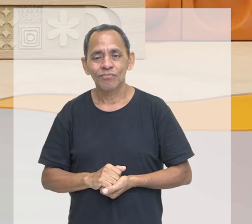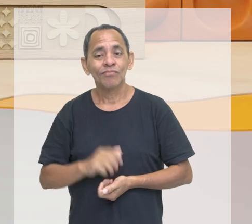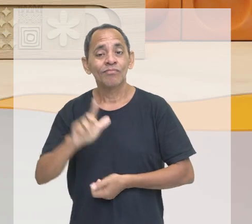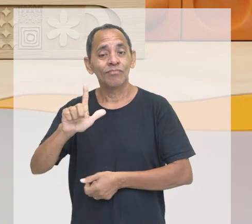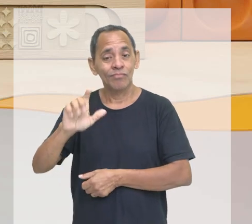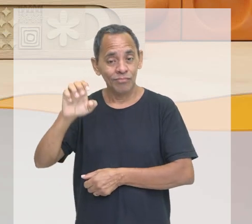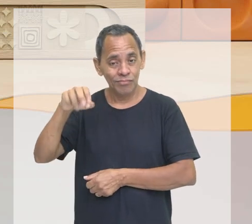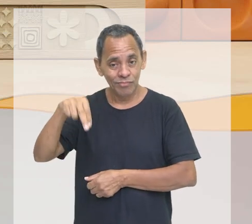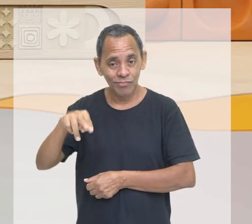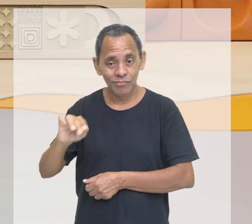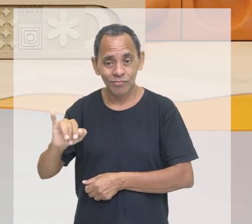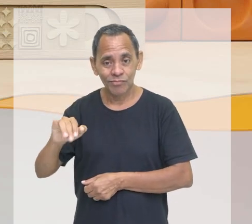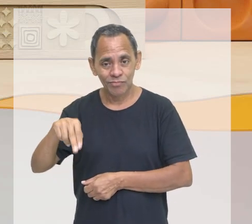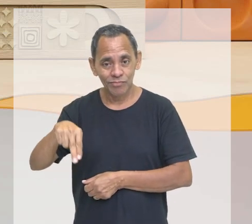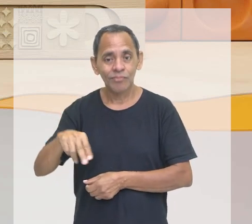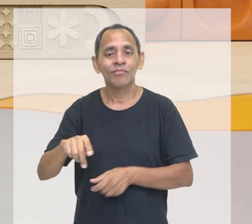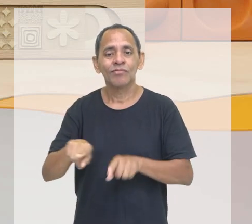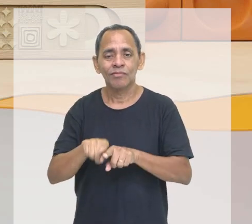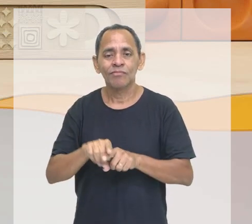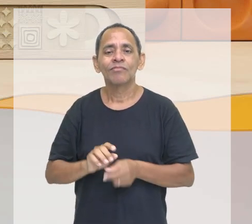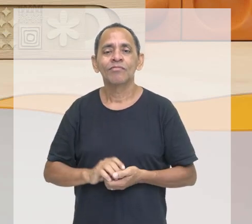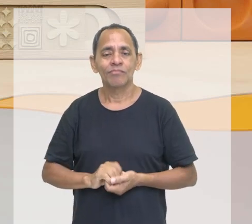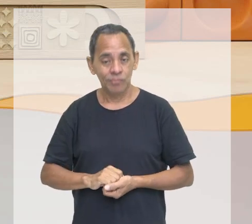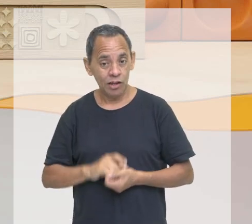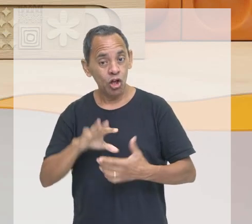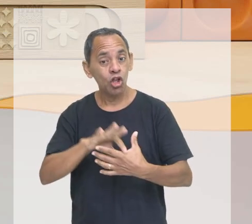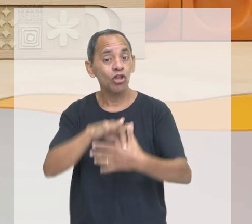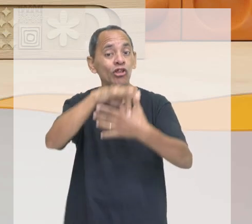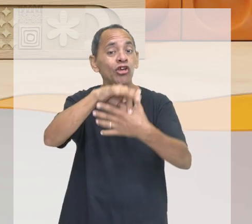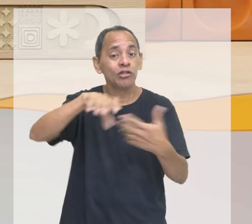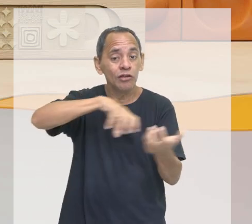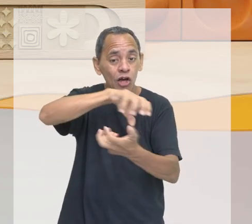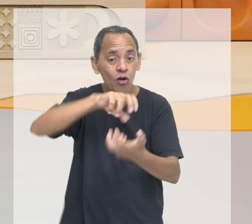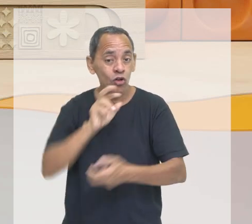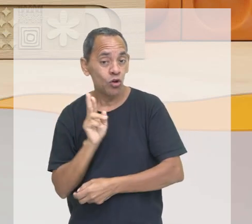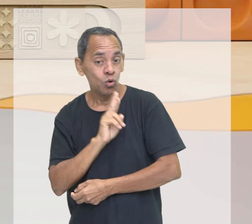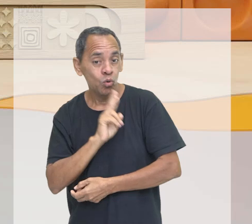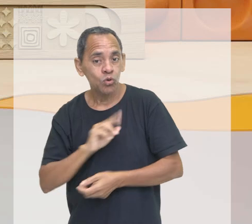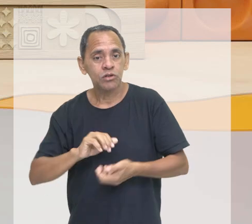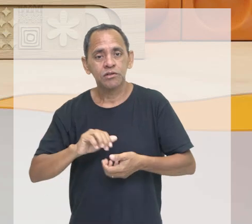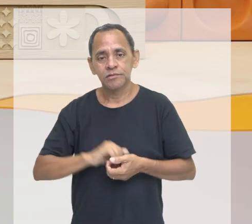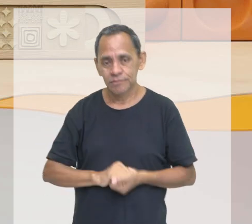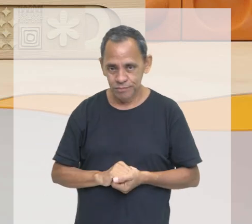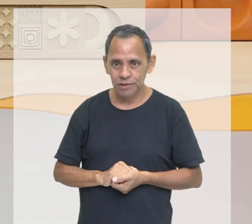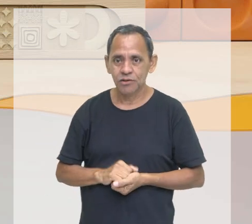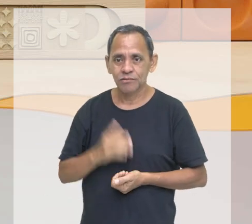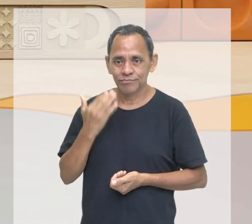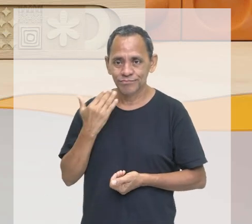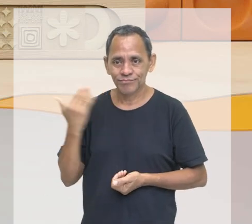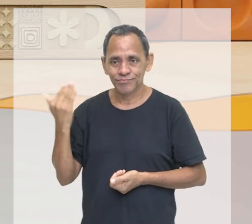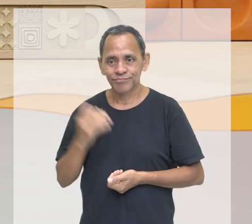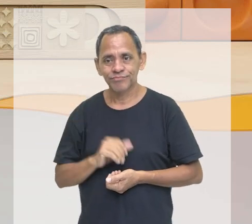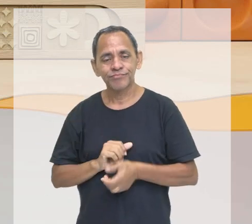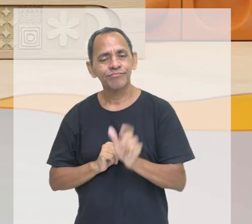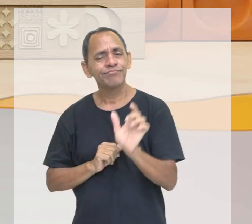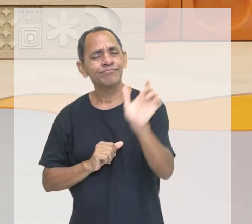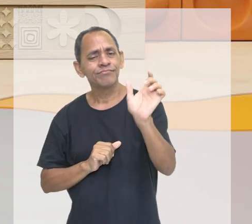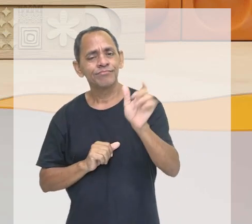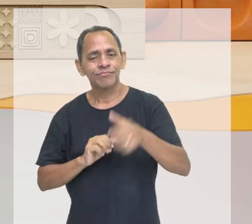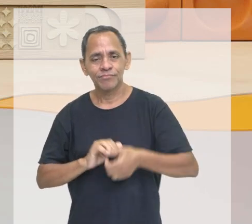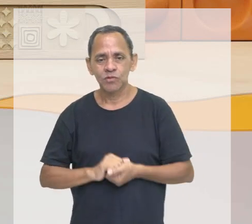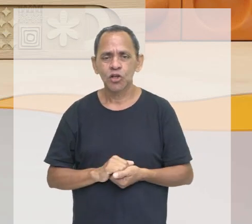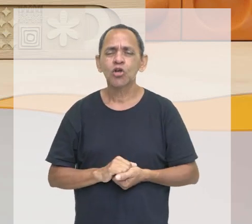líderes da Revolução Russa, a Revolução Vermelha ou Revolução Bolchevique. Por que essa revolução é